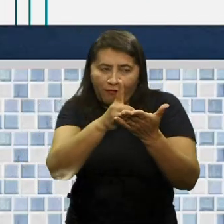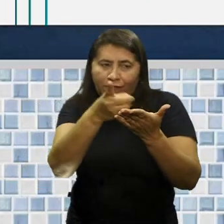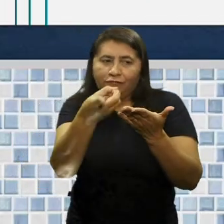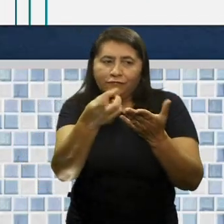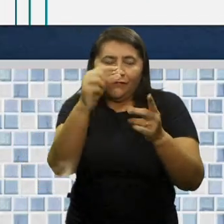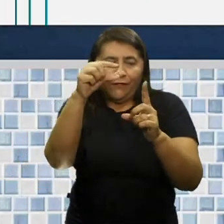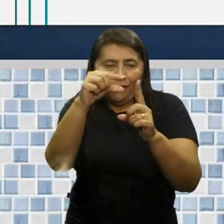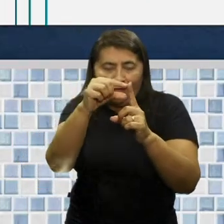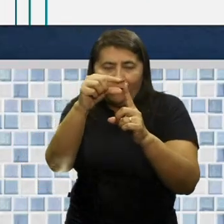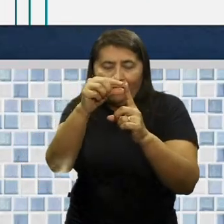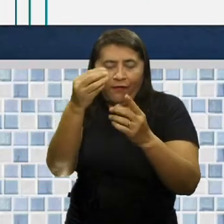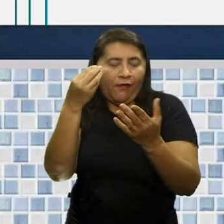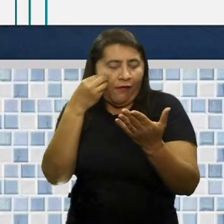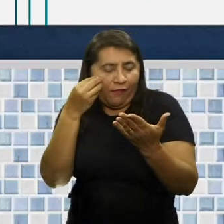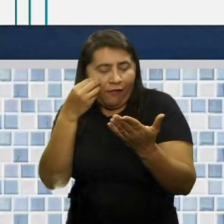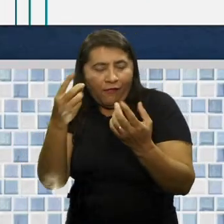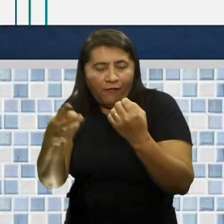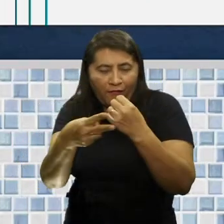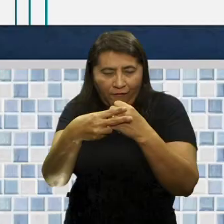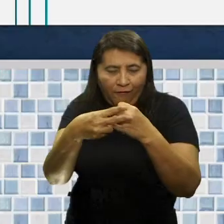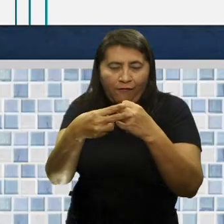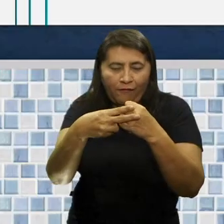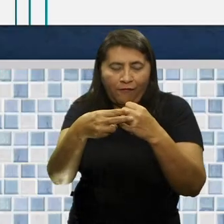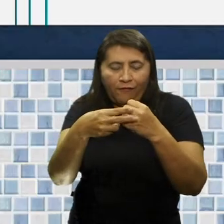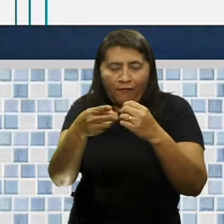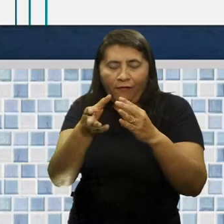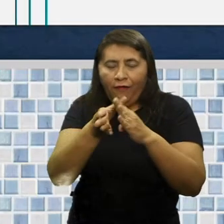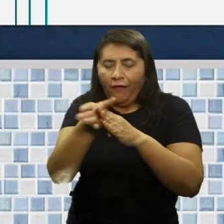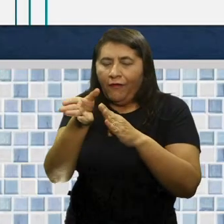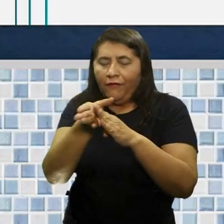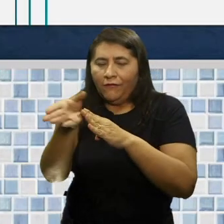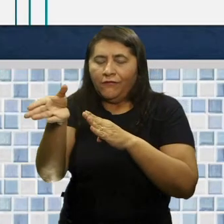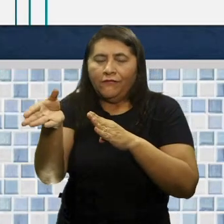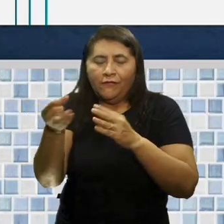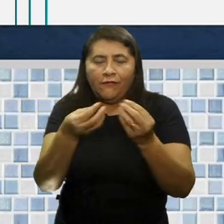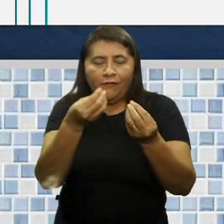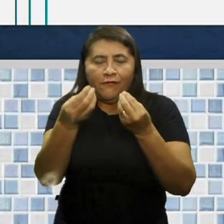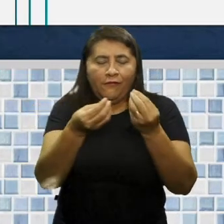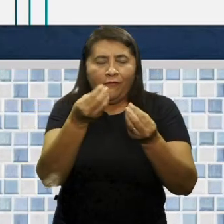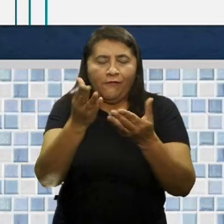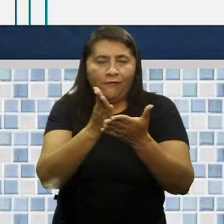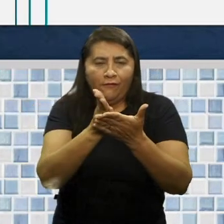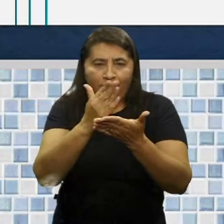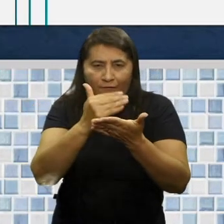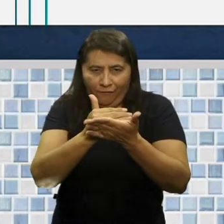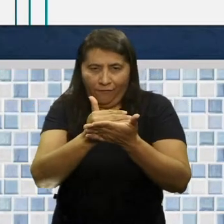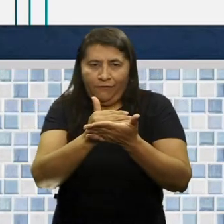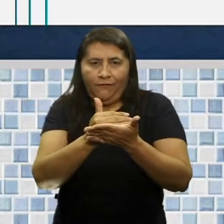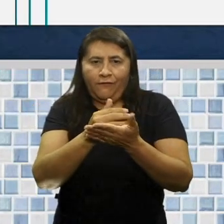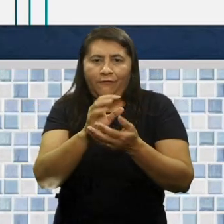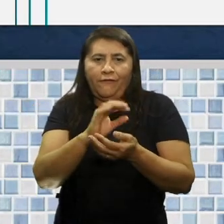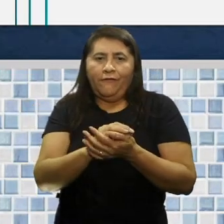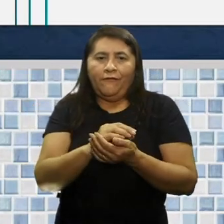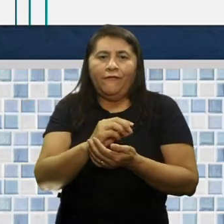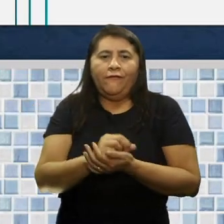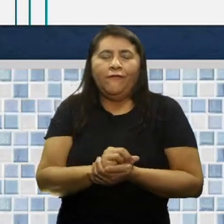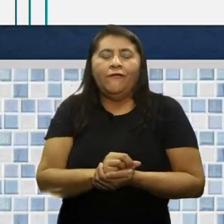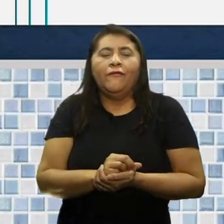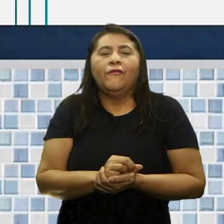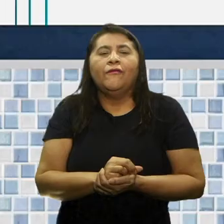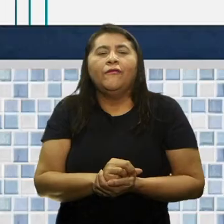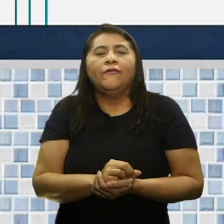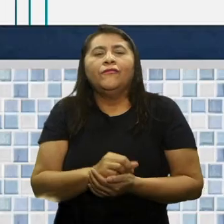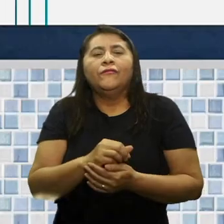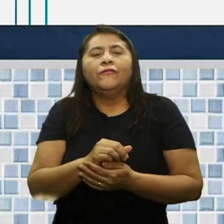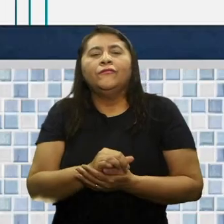as palavras, tenta achar os verbos e vai dando as instruções como é que você deve fazer o bolo, inclusive com as quantidades de ingredientes e